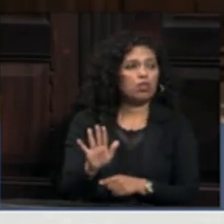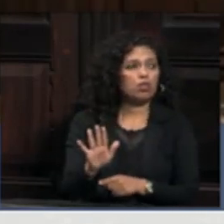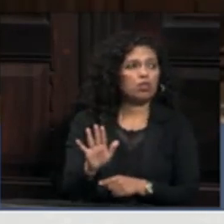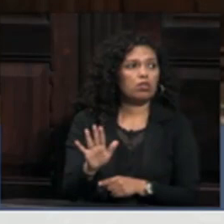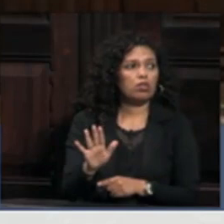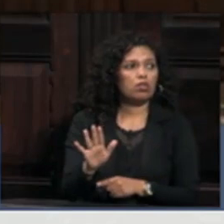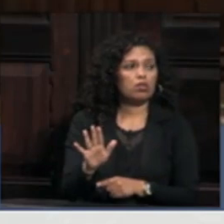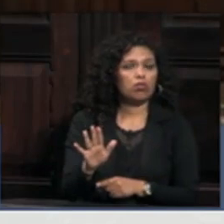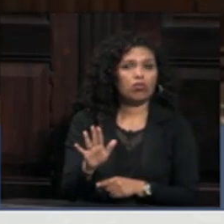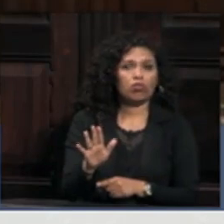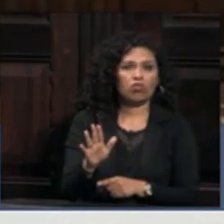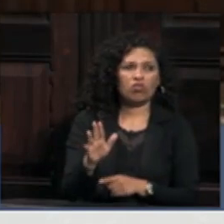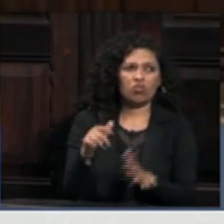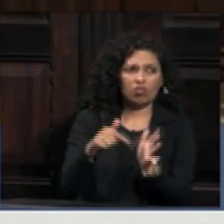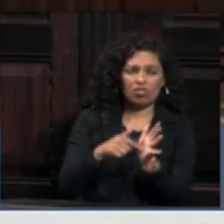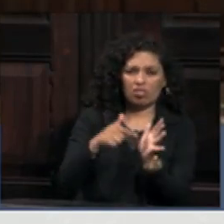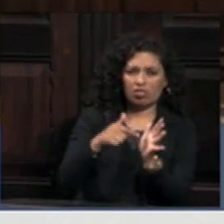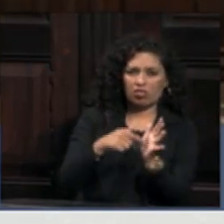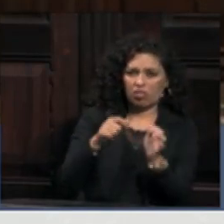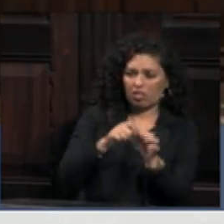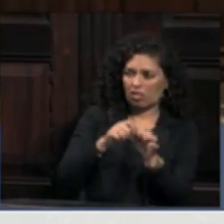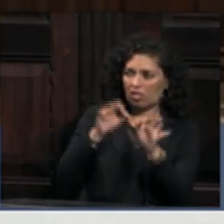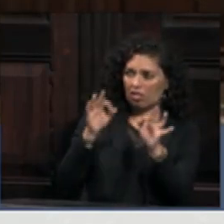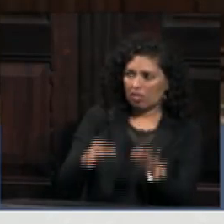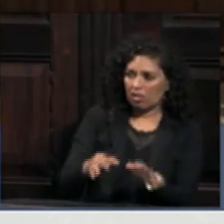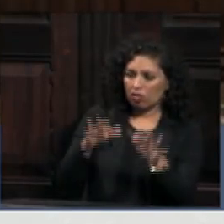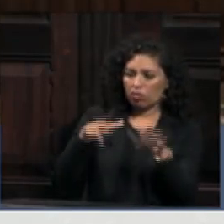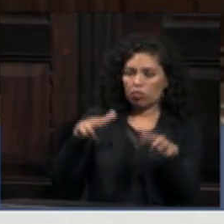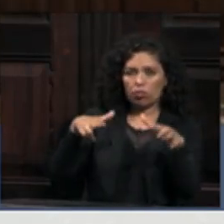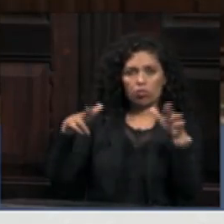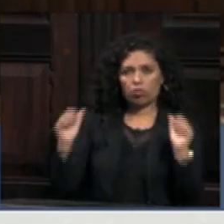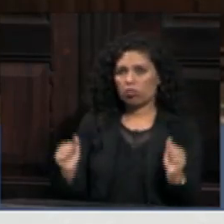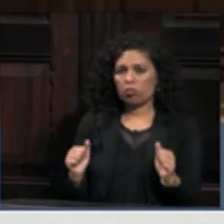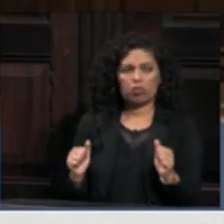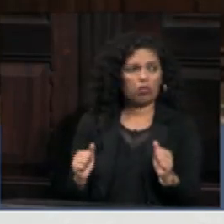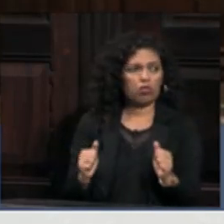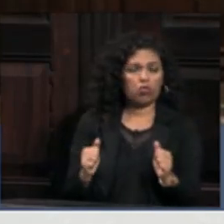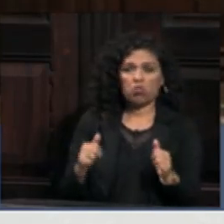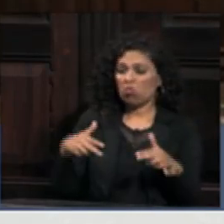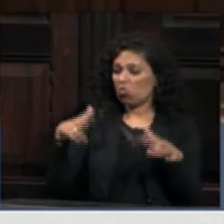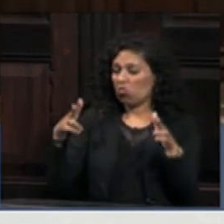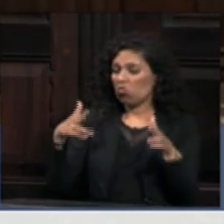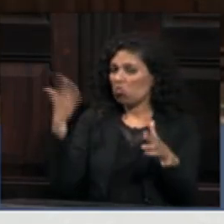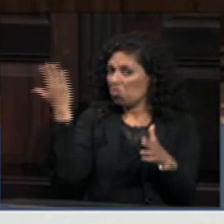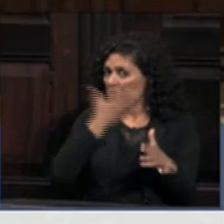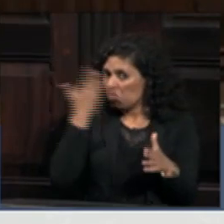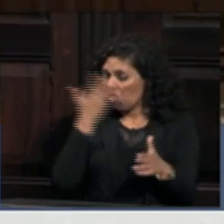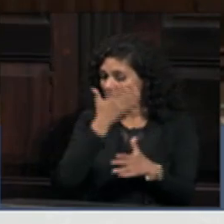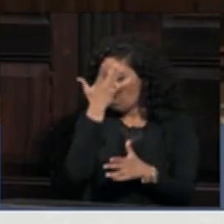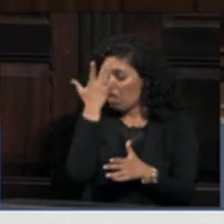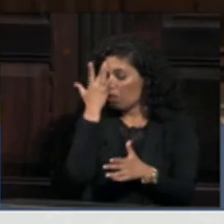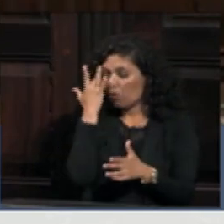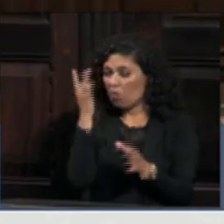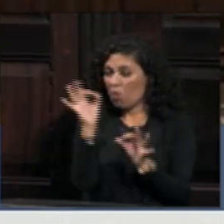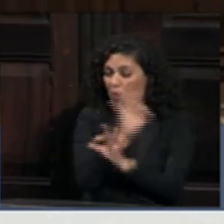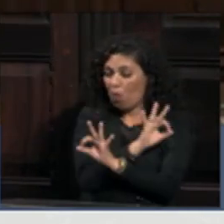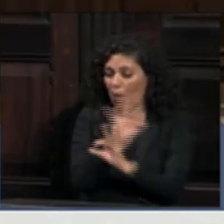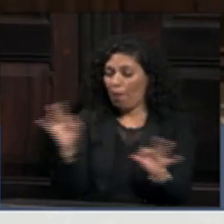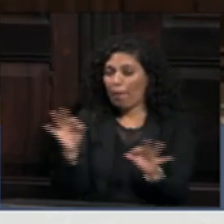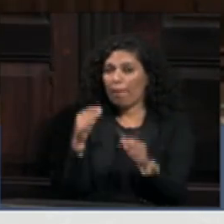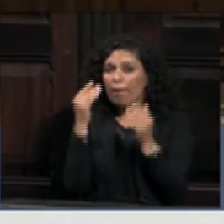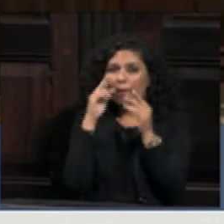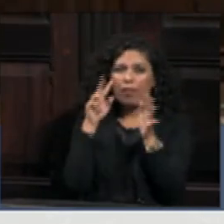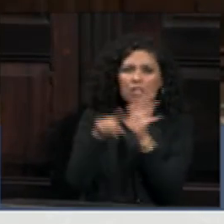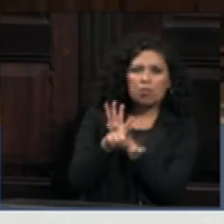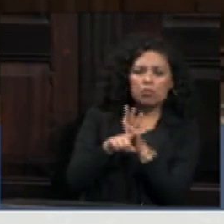Jamais aconteceu. E eu também não estou vendo ninguém se movimentar nesse sentido. Por isso,